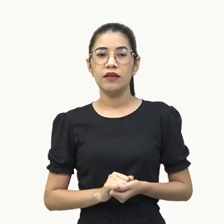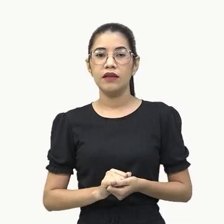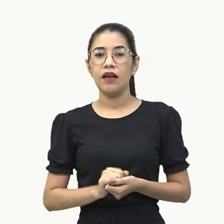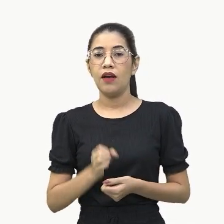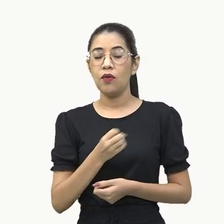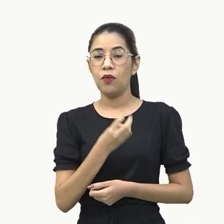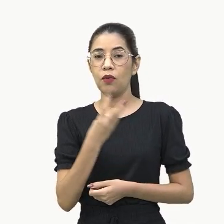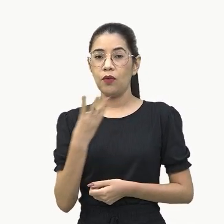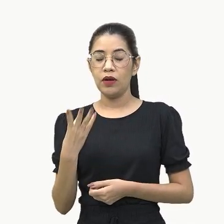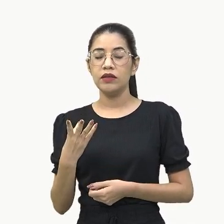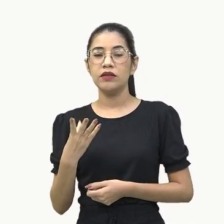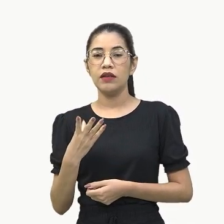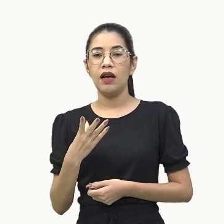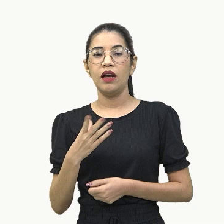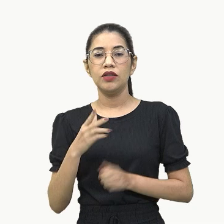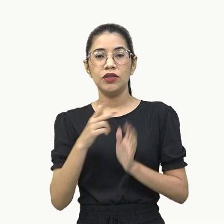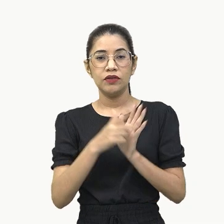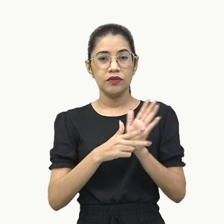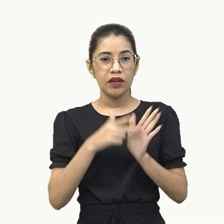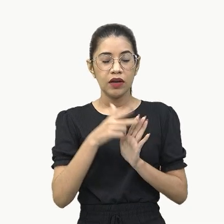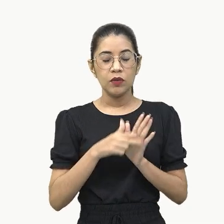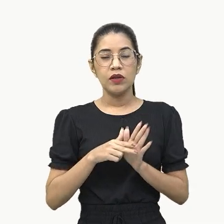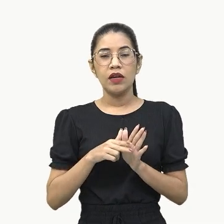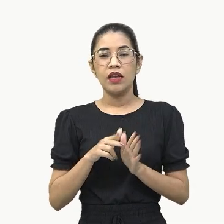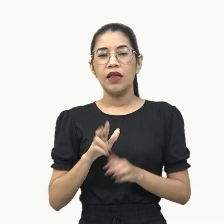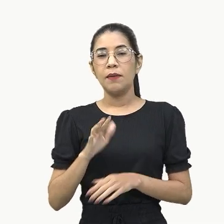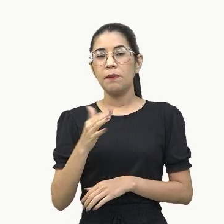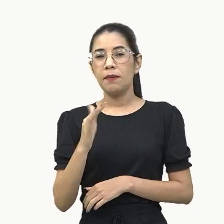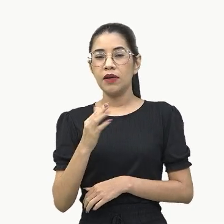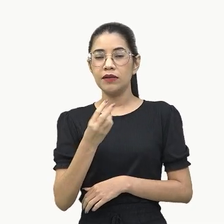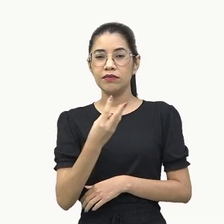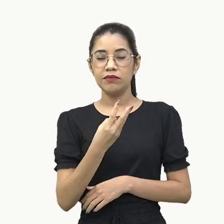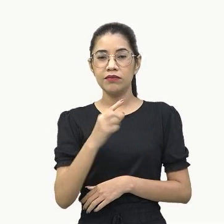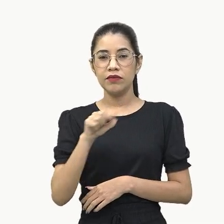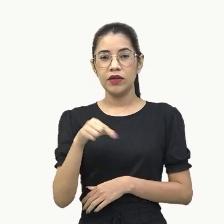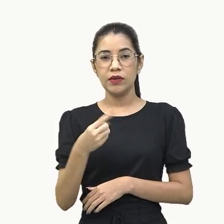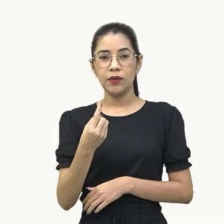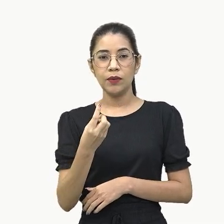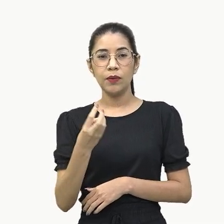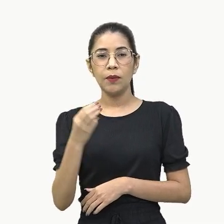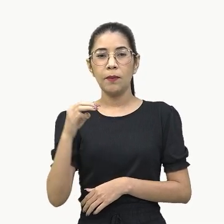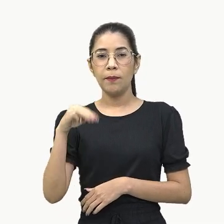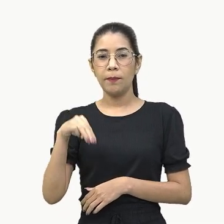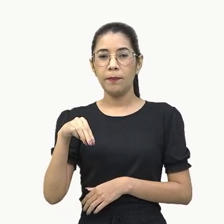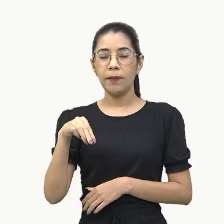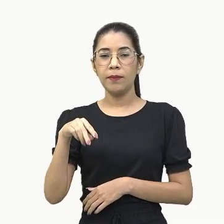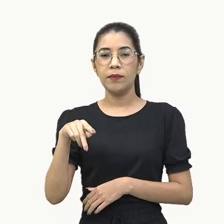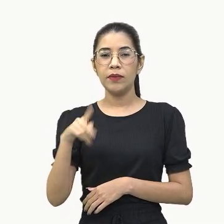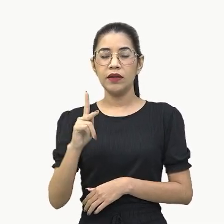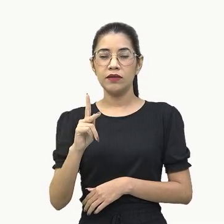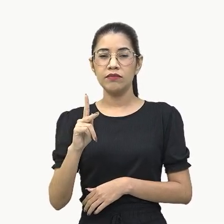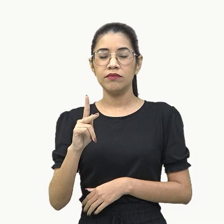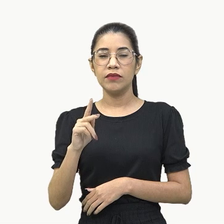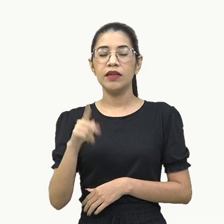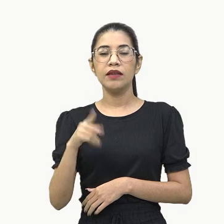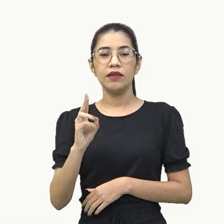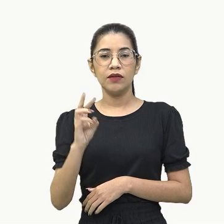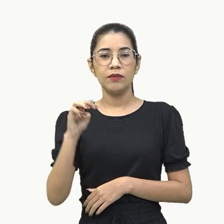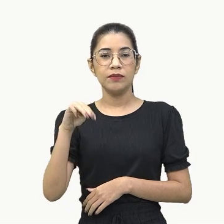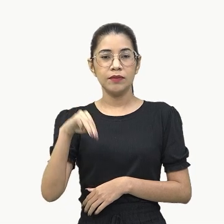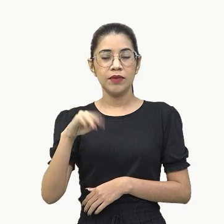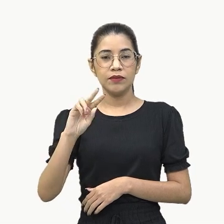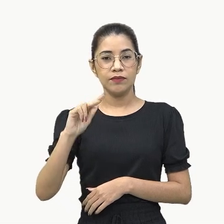Ferroviária a gente tem aproximadamente 3,1 eh met por km